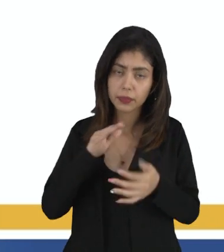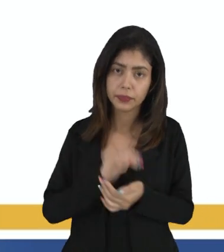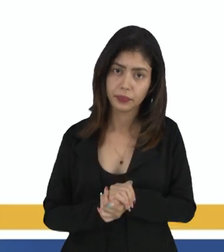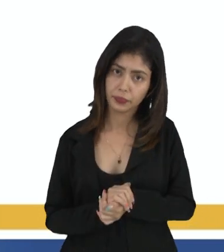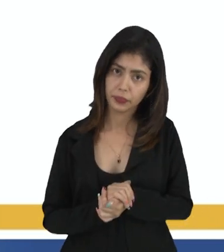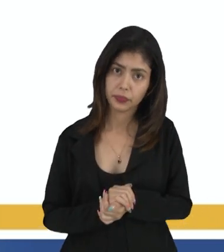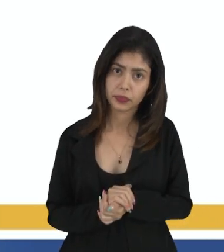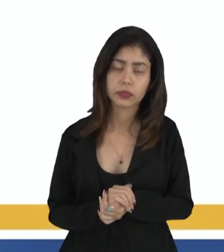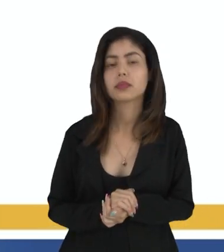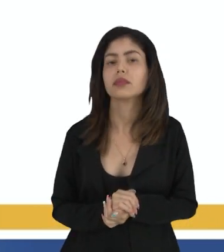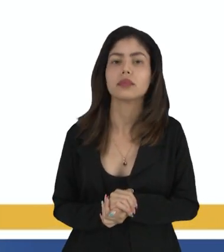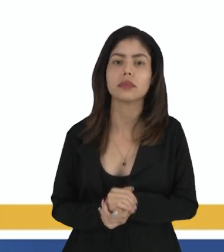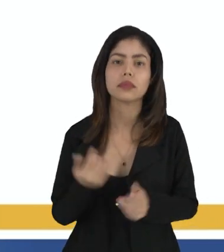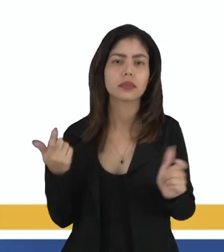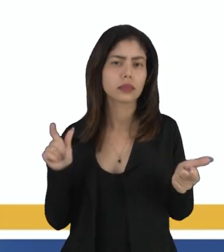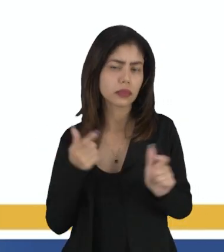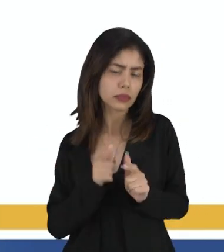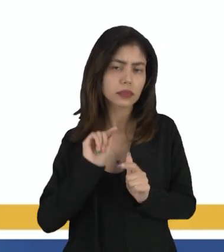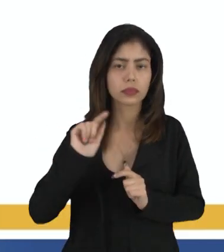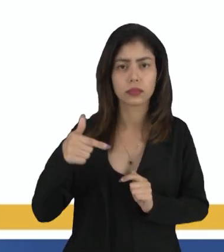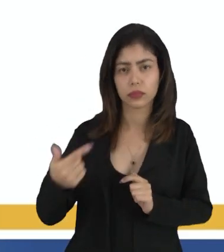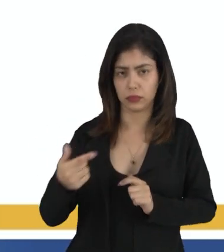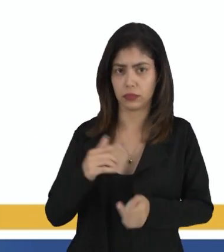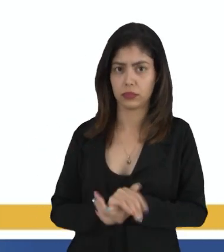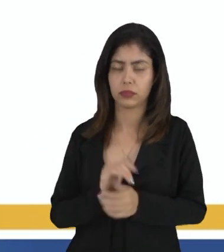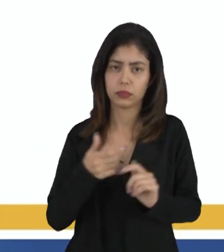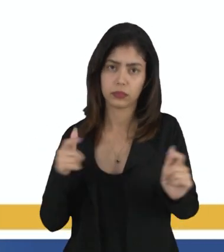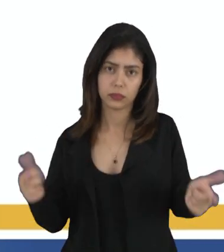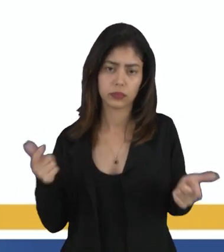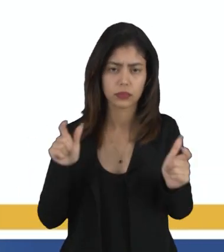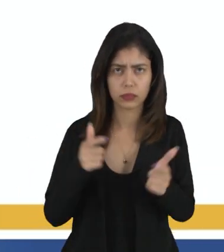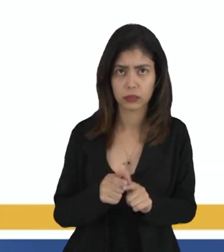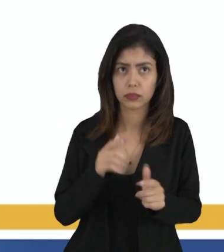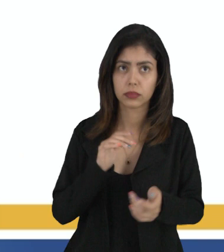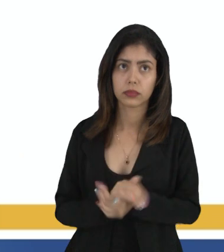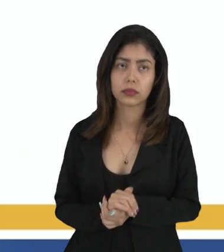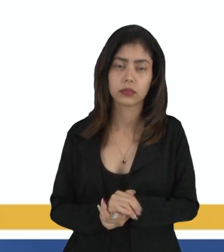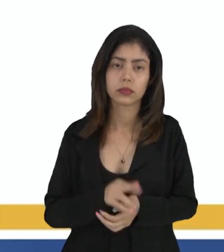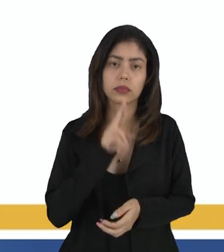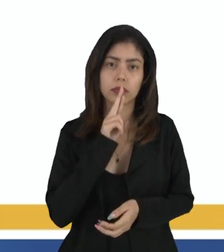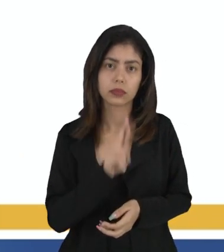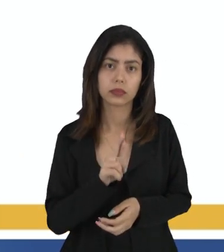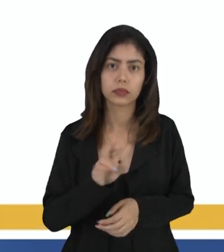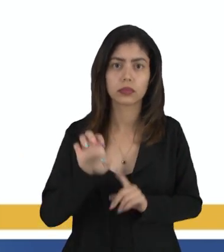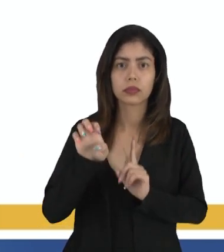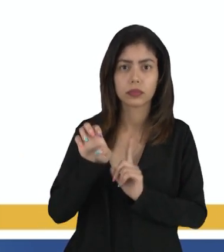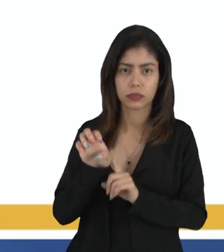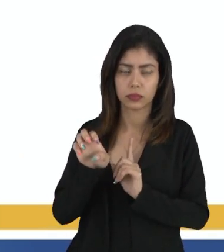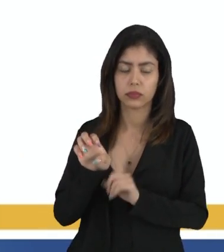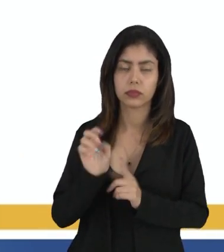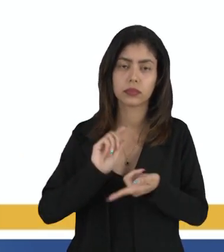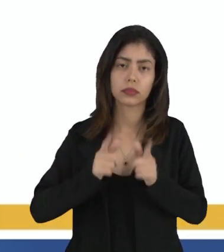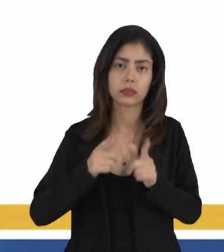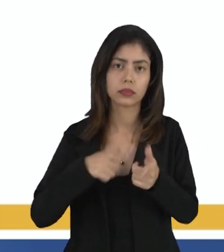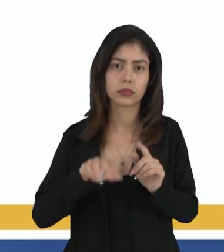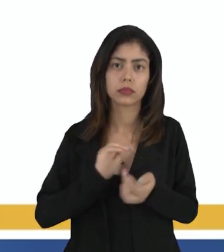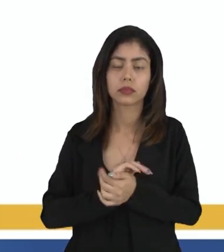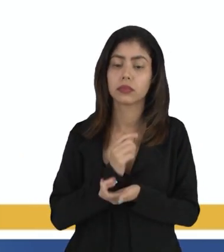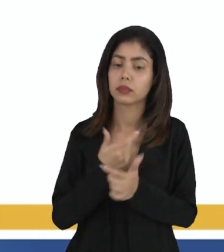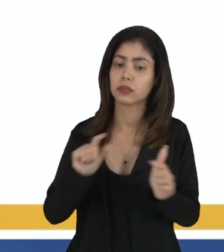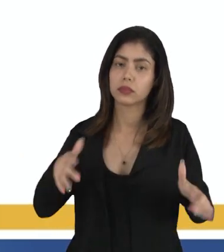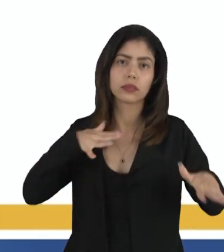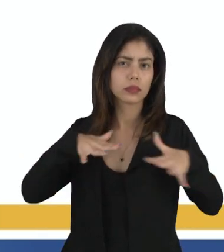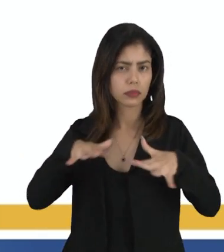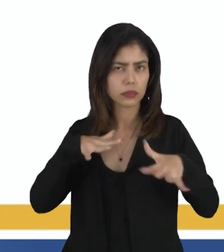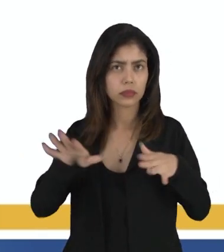partículas, em uma opção ele diz que é menor e na outra ele diz que é maior. Então a opção é que essa agitação sim, quanto maior a